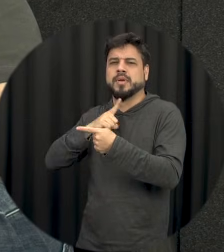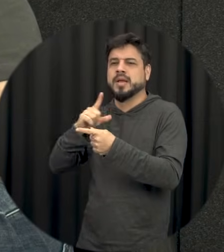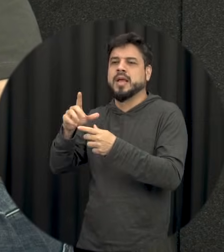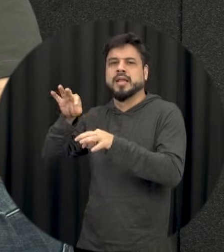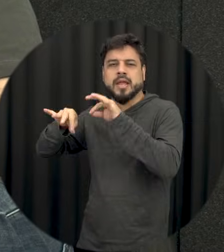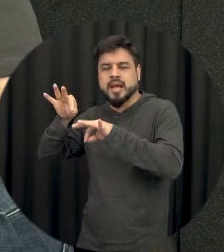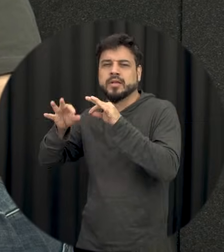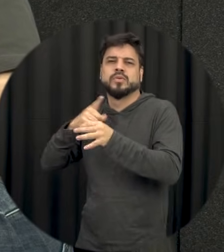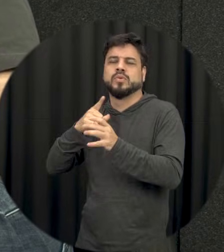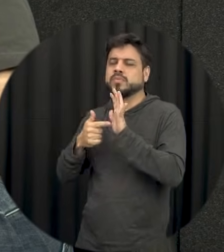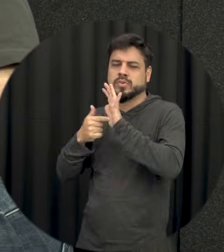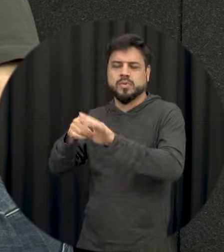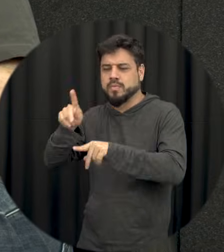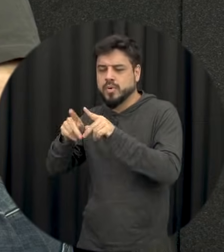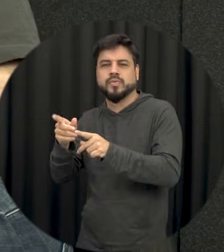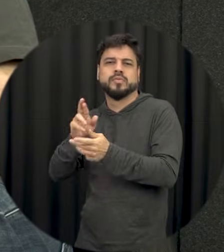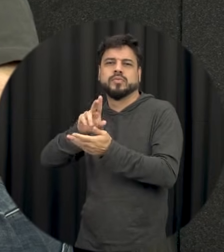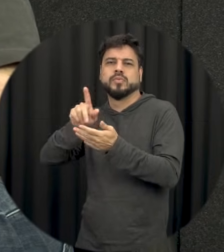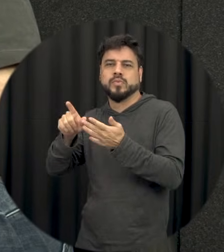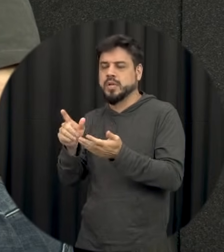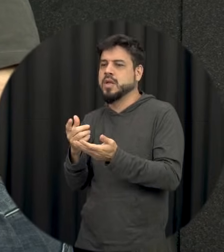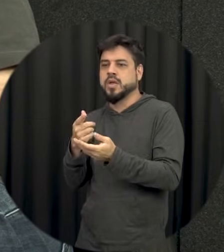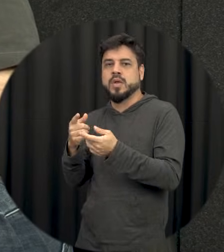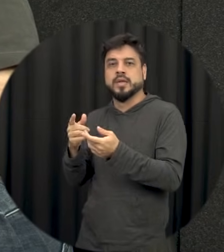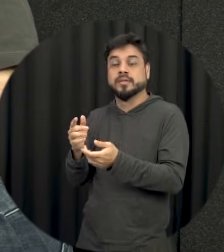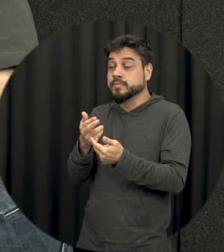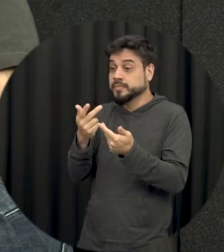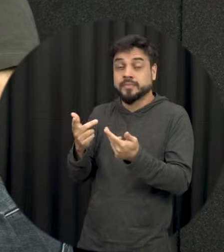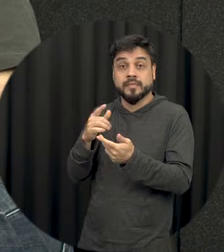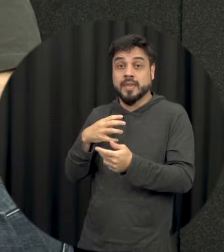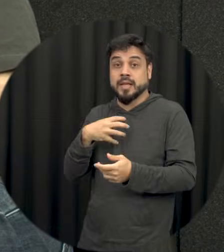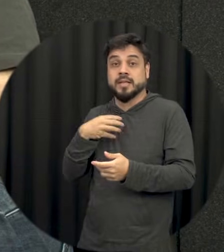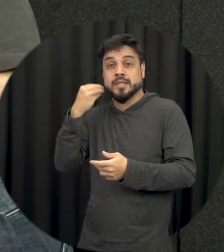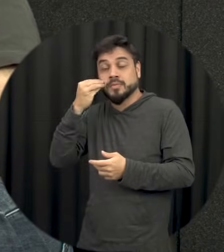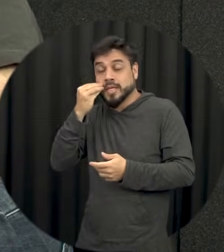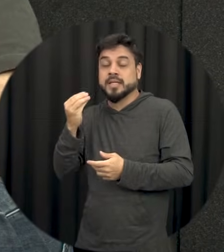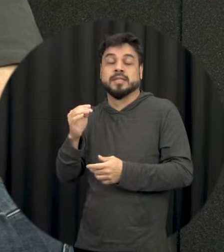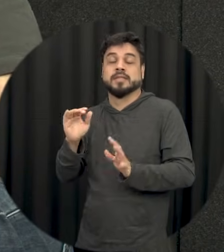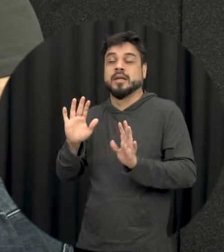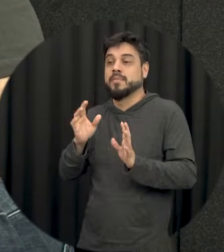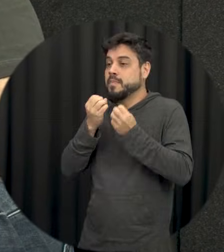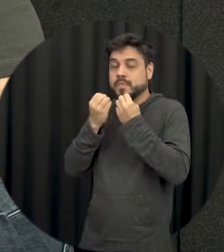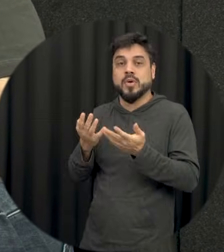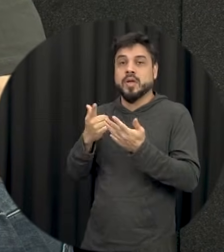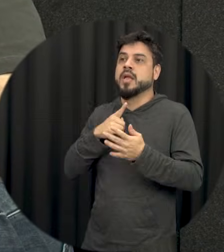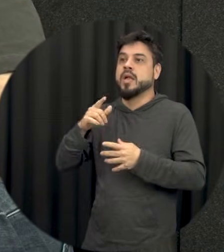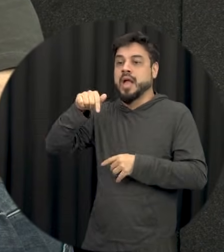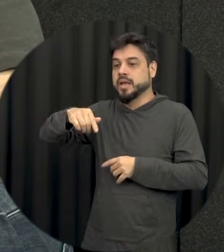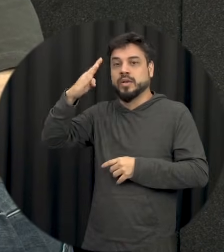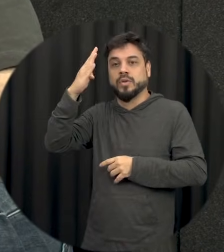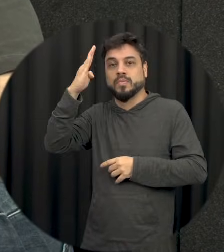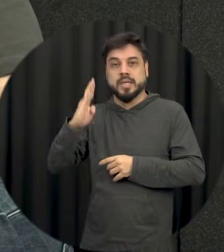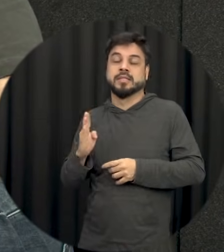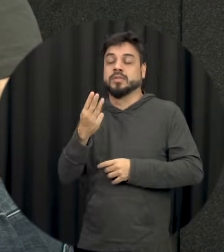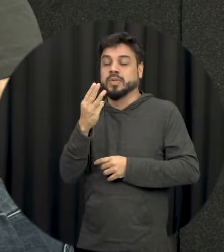manifestações populares. Foi uma experiência, assim, ímpar. De fato, talvez a coisa que eu mais tenha aprendido nos meus quase 30 anos de Brasil.